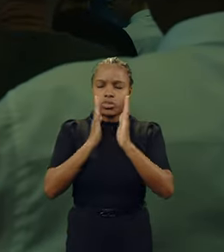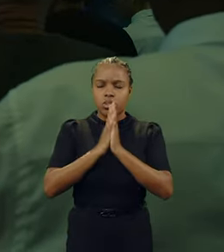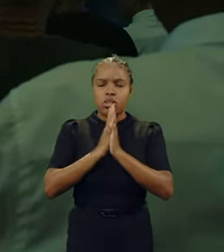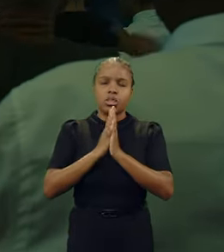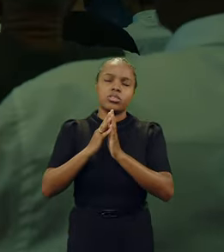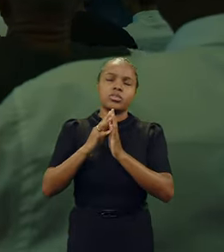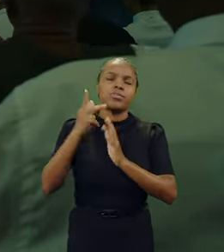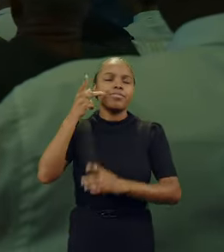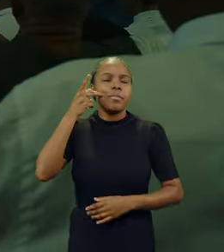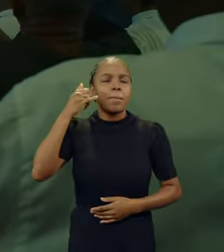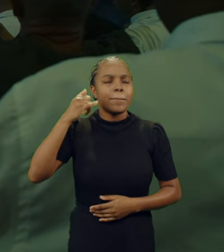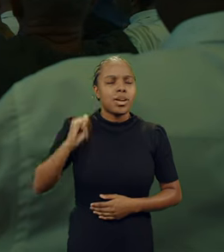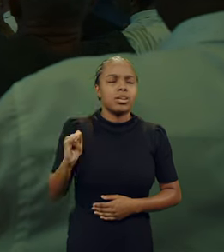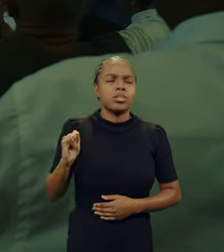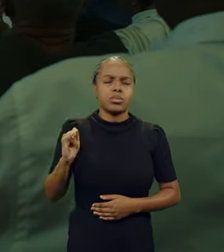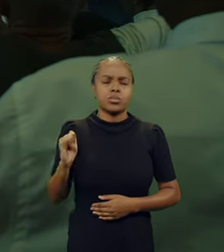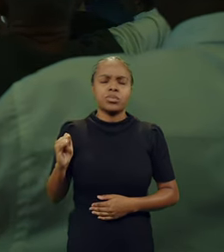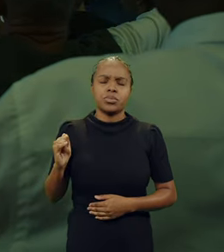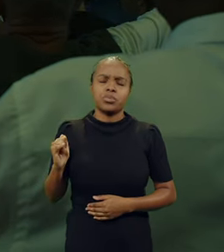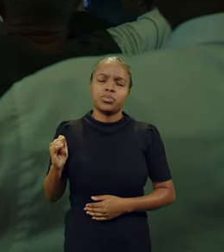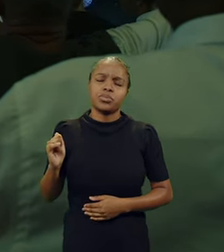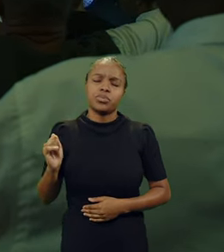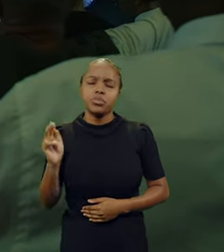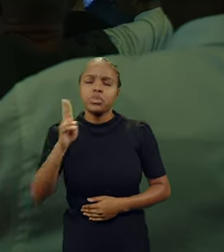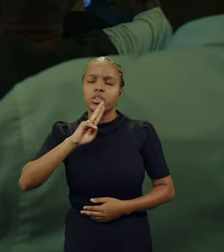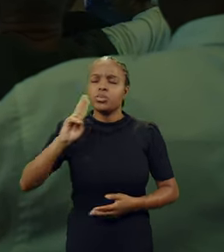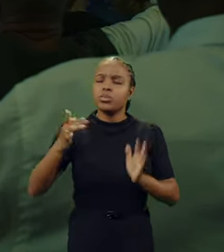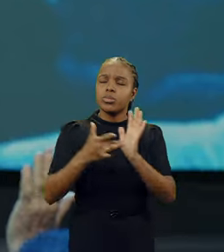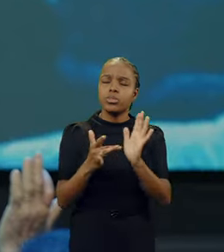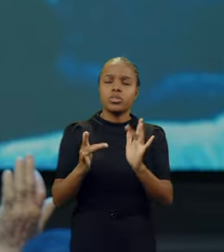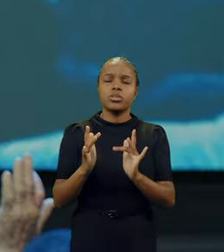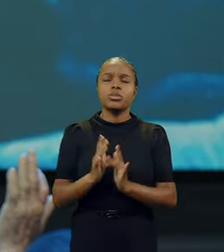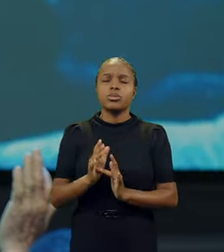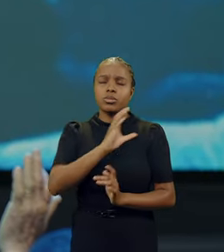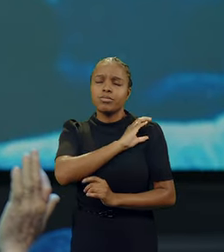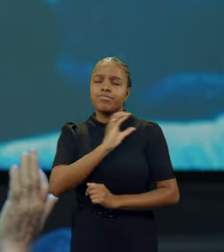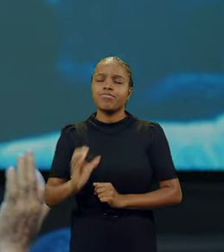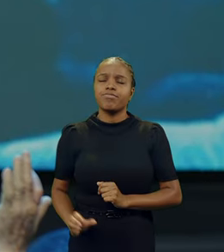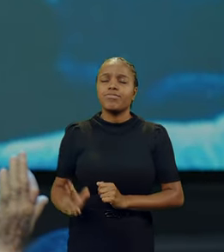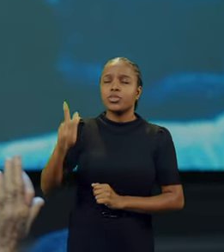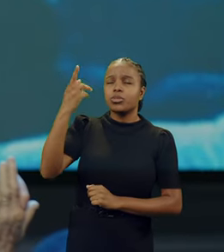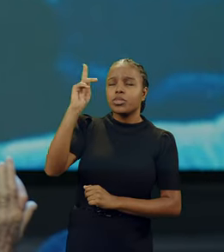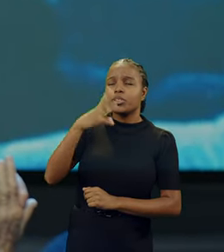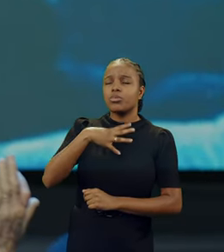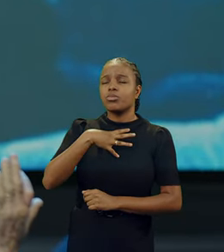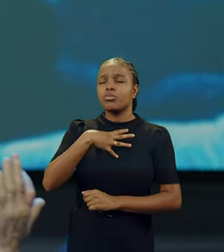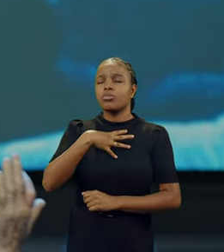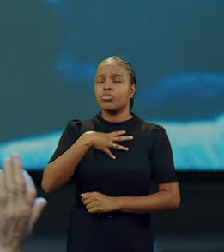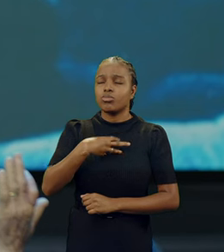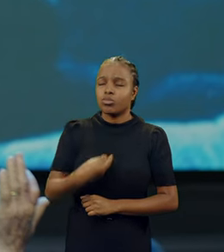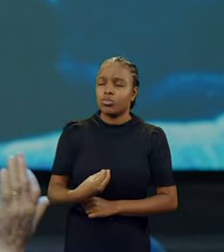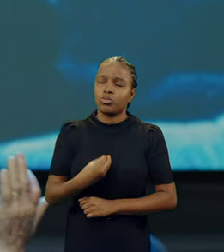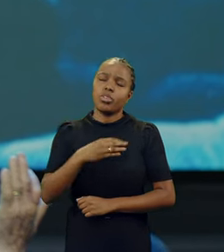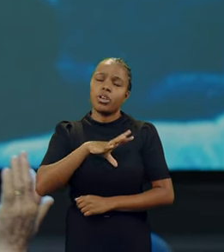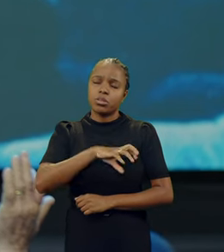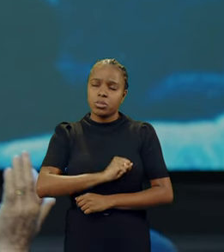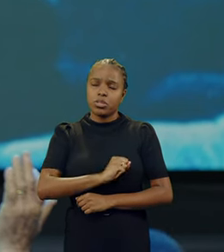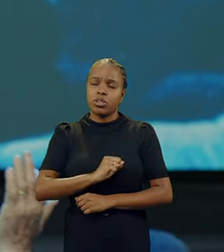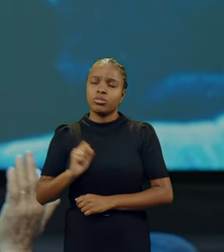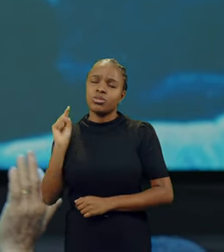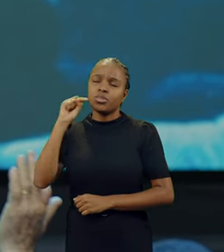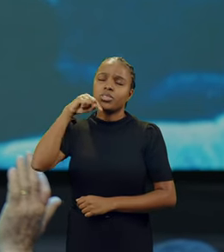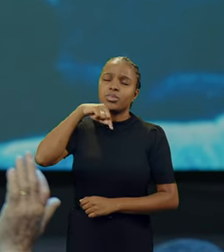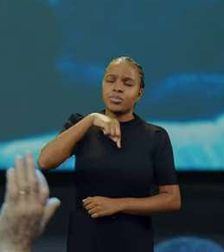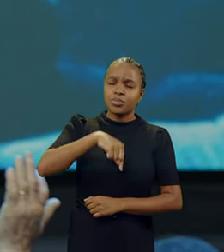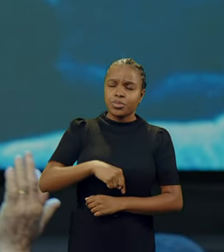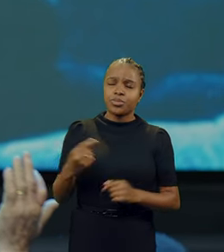Deus, eterno, maravilhoso Pai, em nome de Jesus Cristo, teu Filho amado, aqui estamos, Senhor, na tua presença, meu